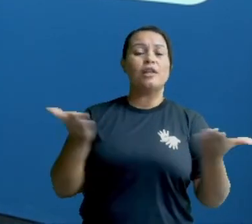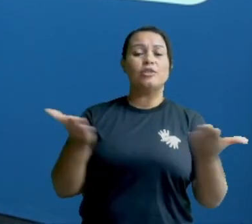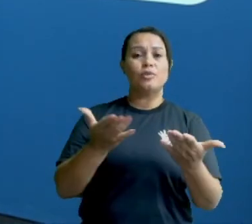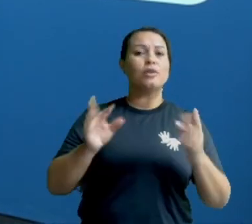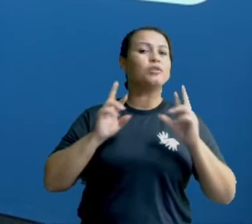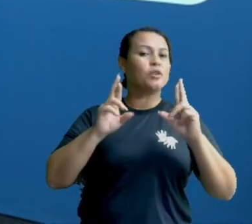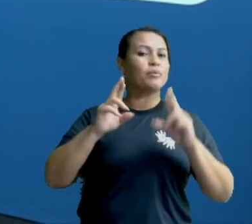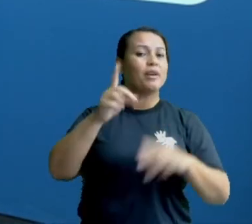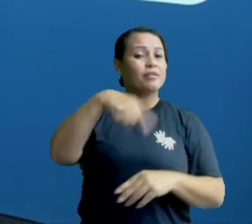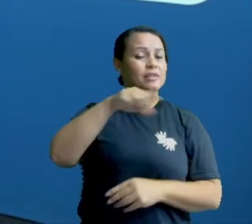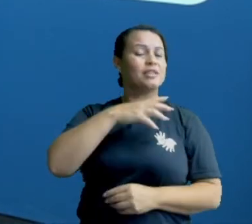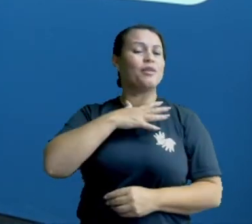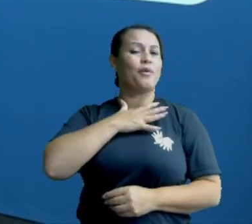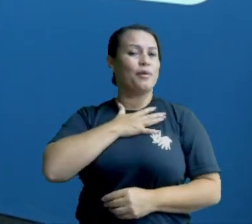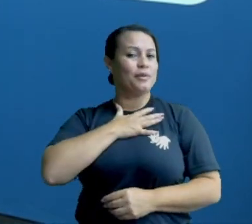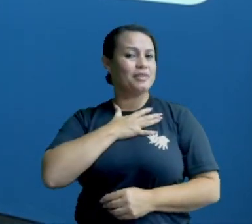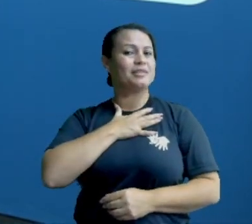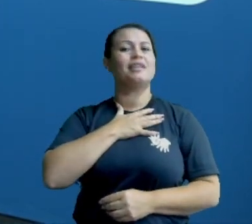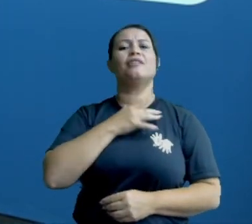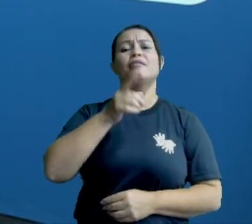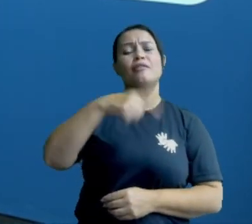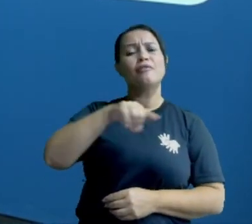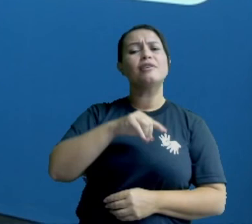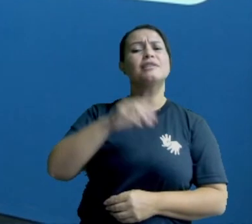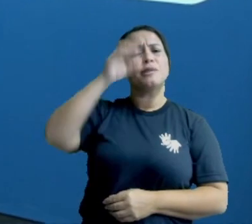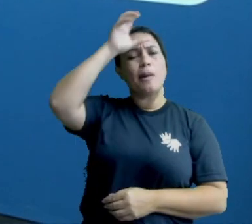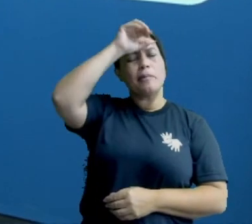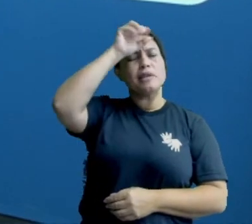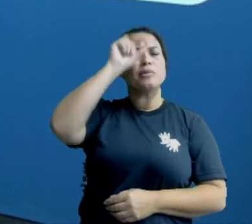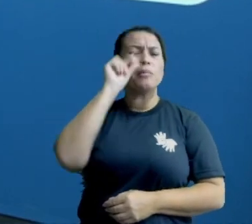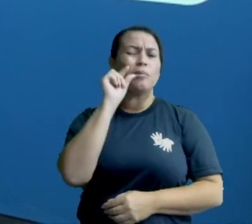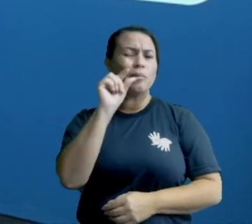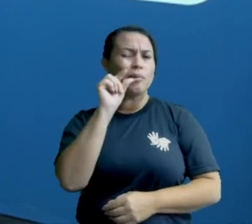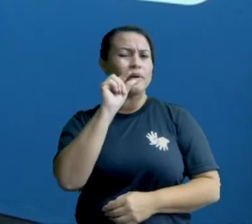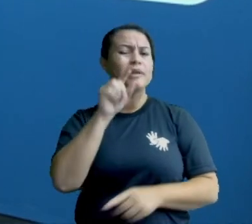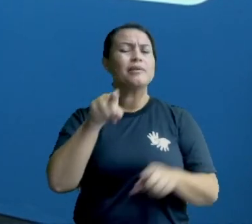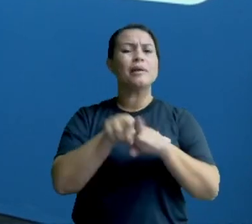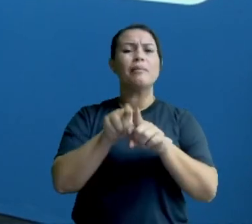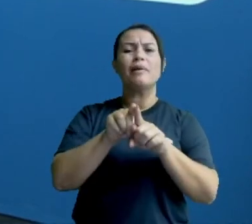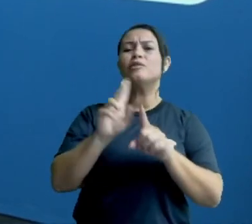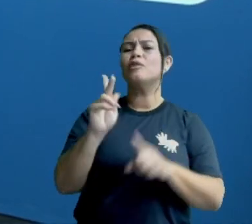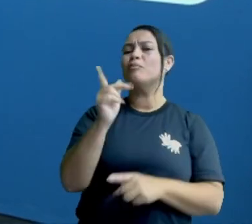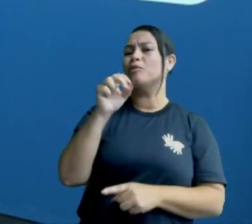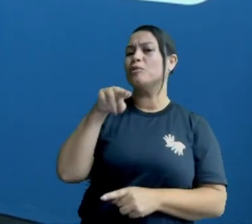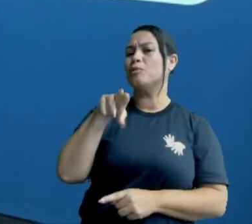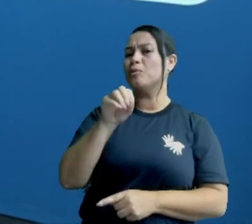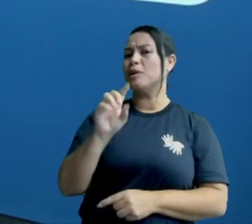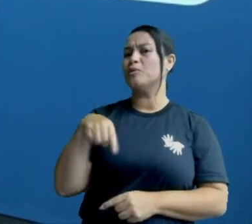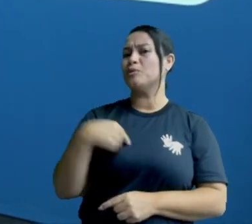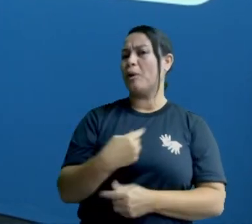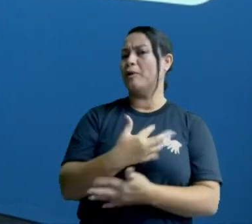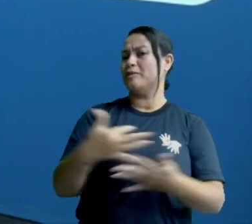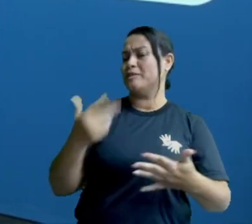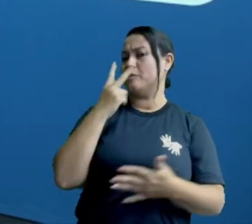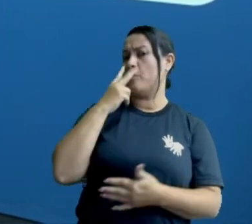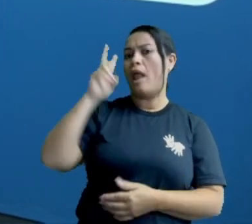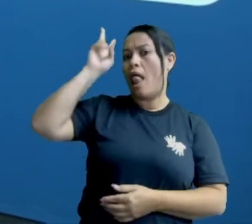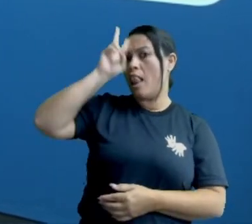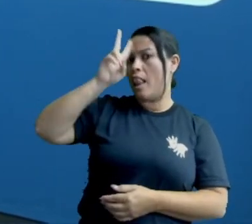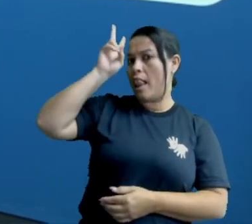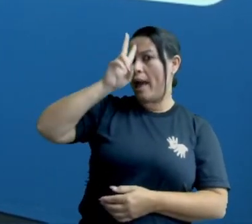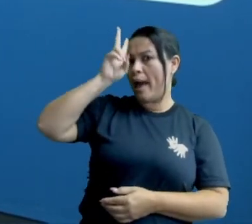Eu espero que vocês tenham gostado, que vocês tenham aprendido um pouquinho mais sobre o nosso hino, tá certo? E